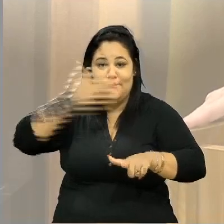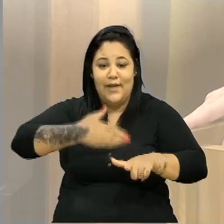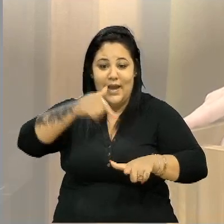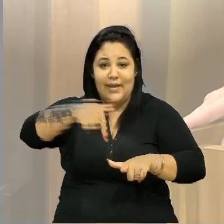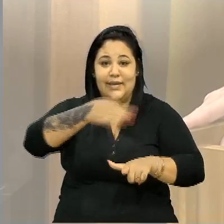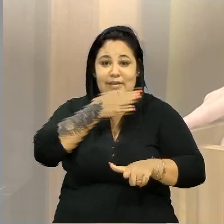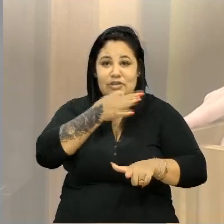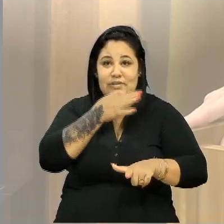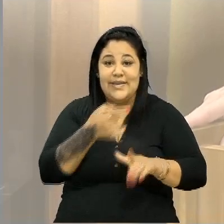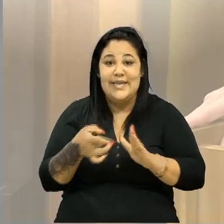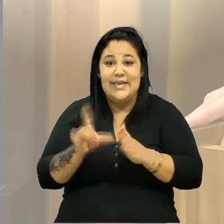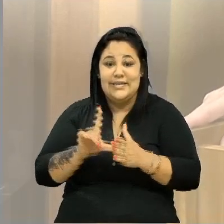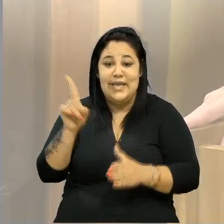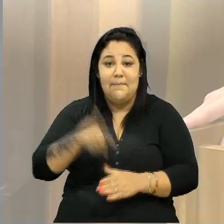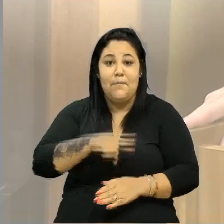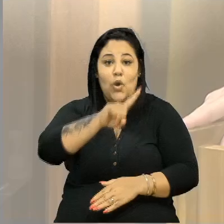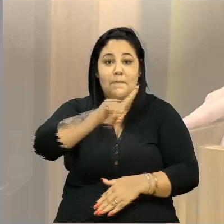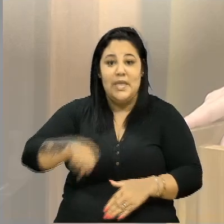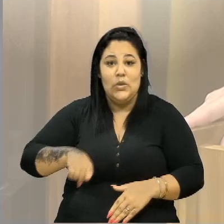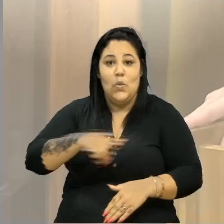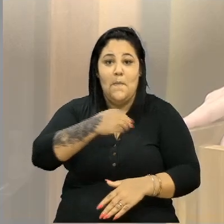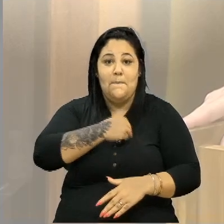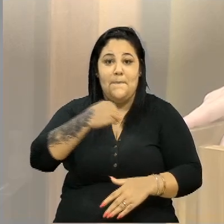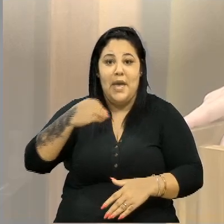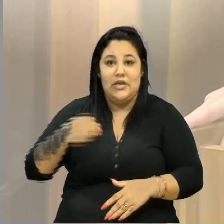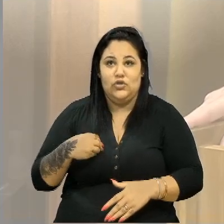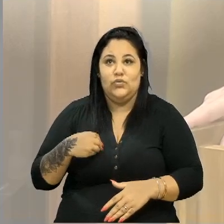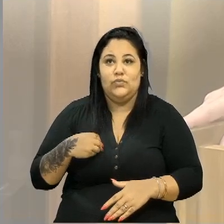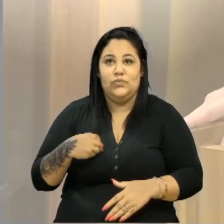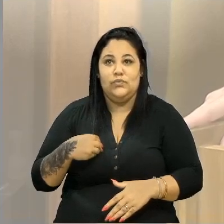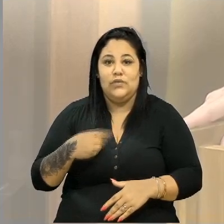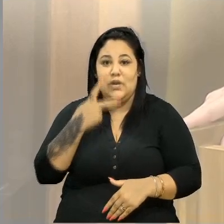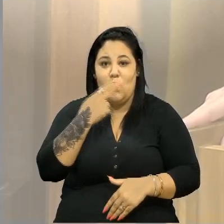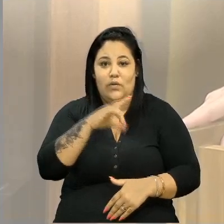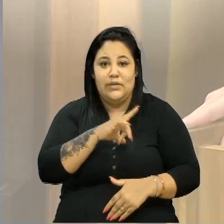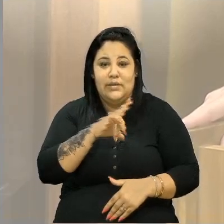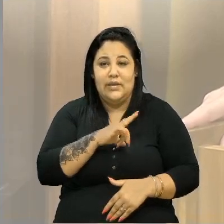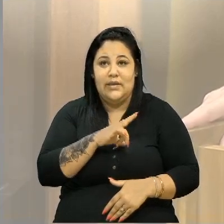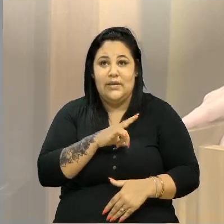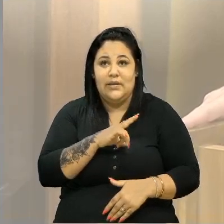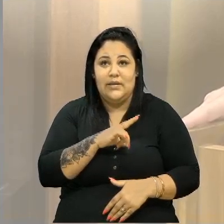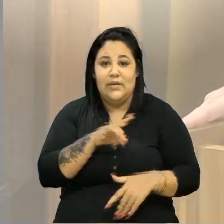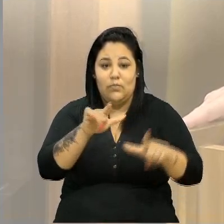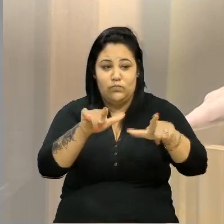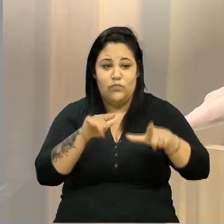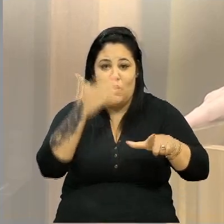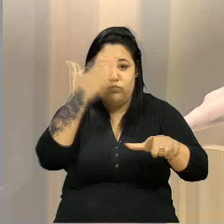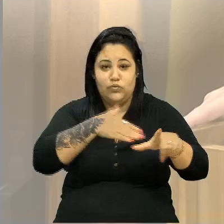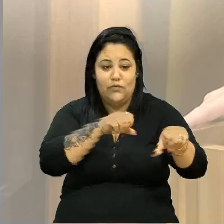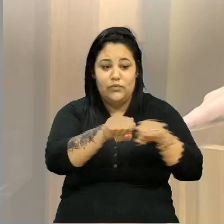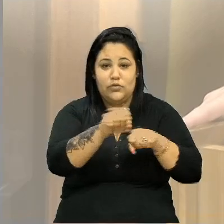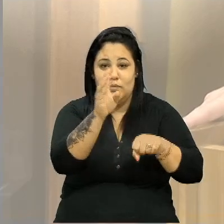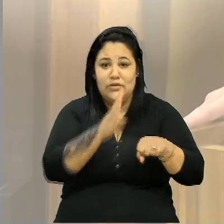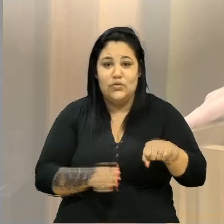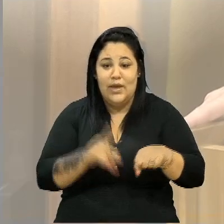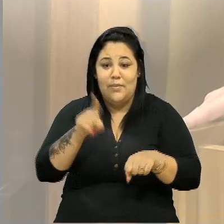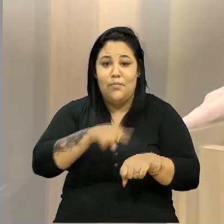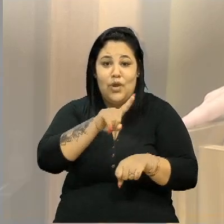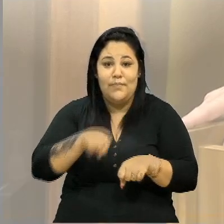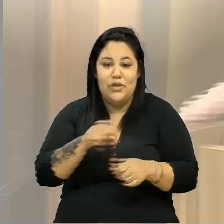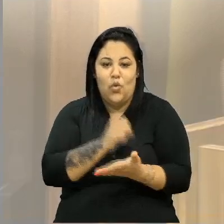antes era proibido a contratação de médicos, mesmo tendo diploma validado no Brasil, era proibido de ser contratados pelo Poder